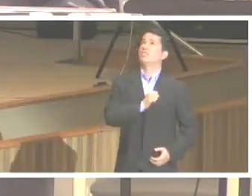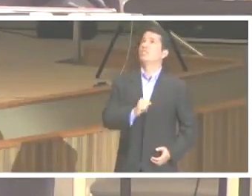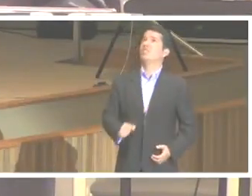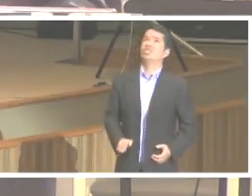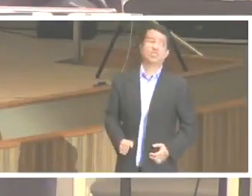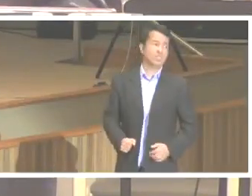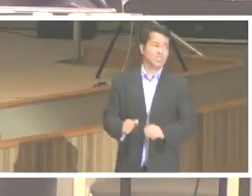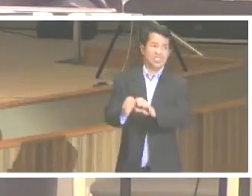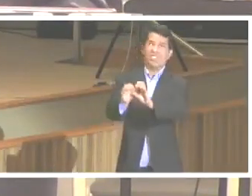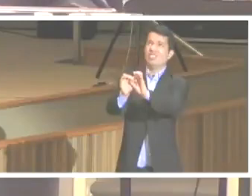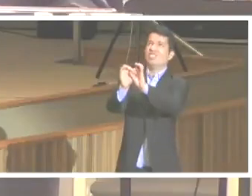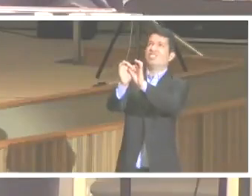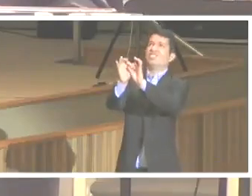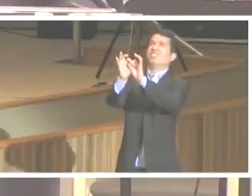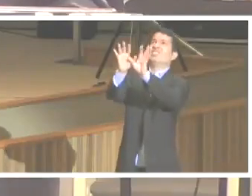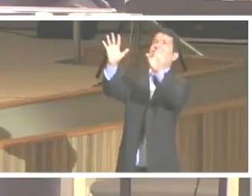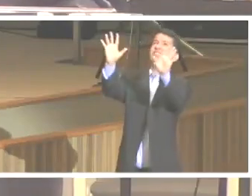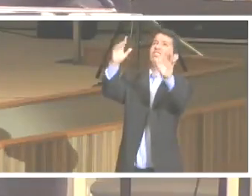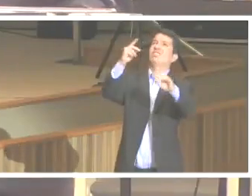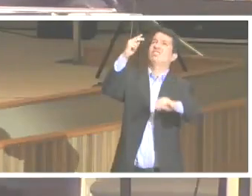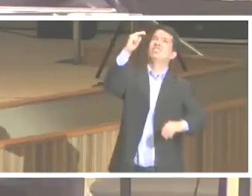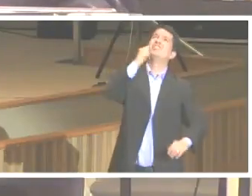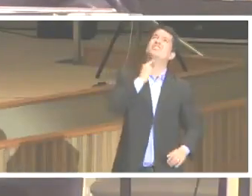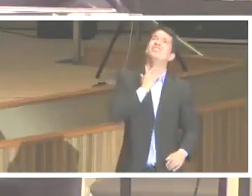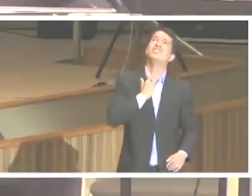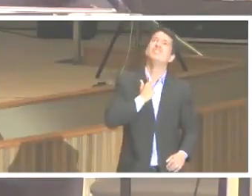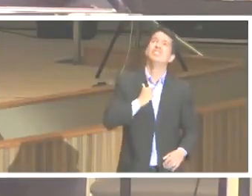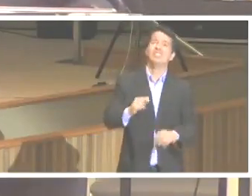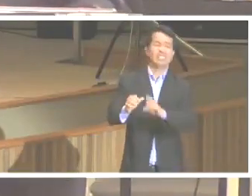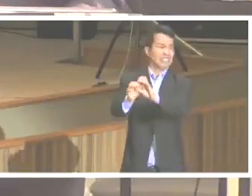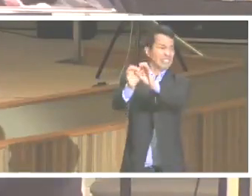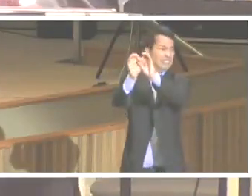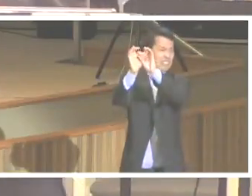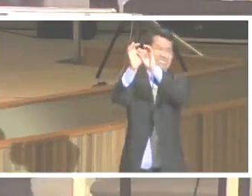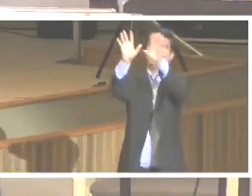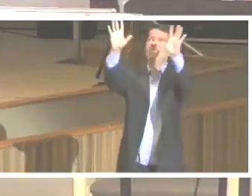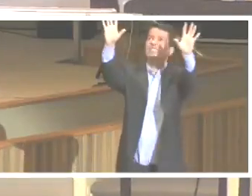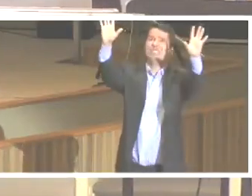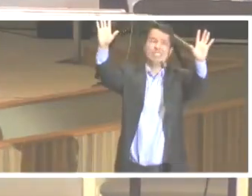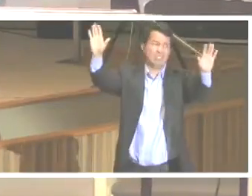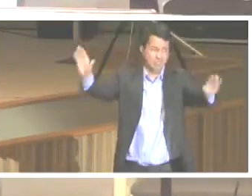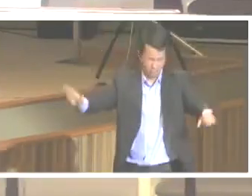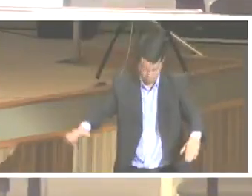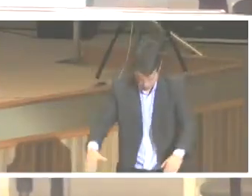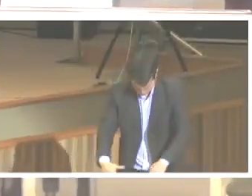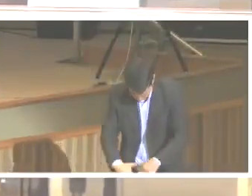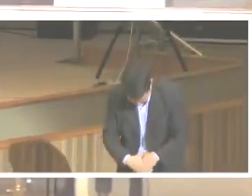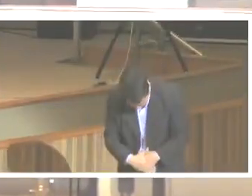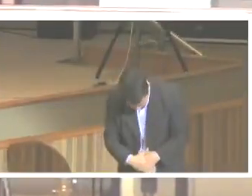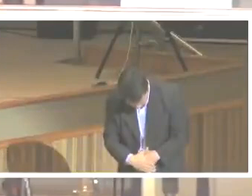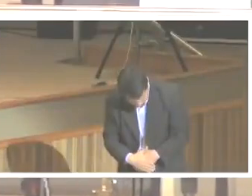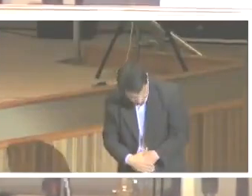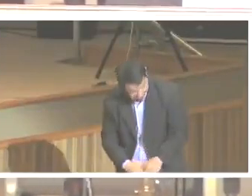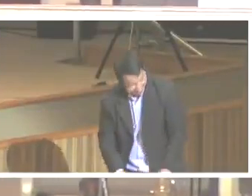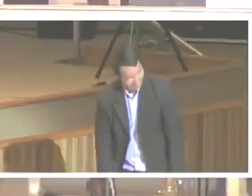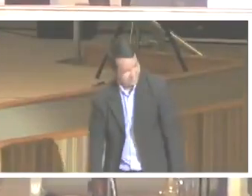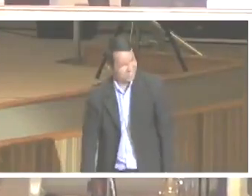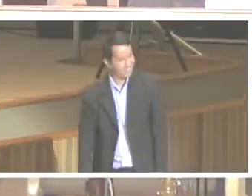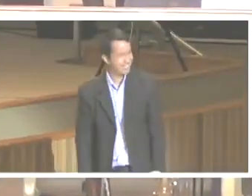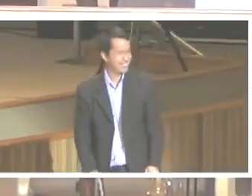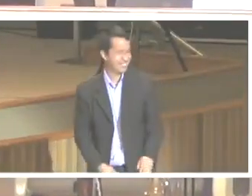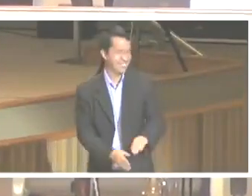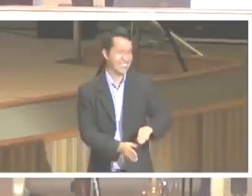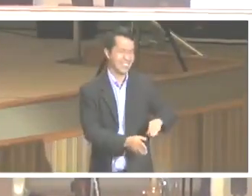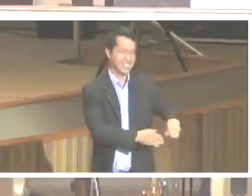comigo conforme a tua palavra é isso que o senhor espera de cada um de nós nessa noite eu queria